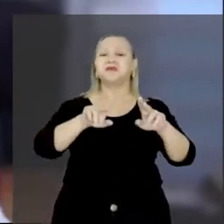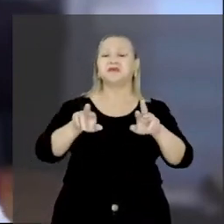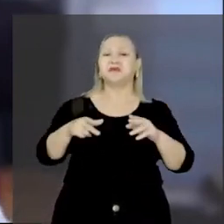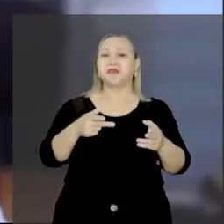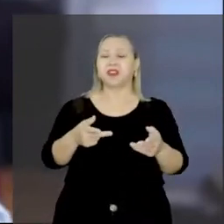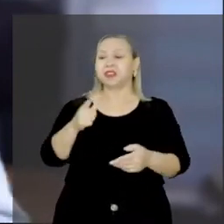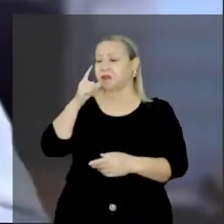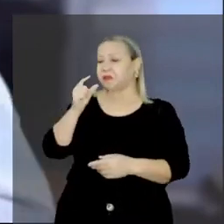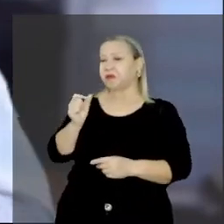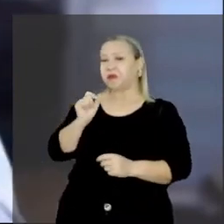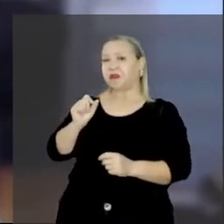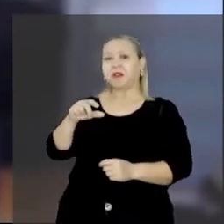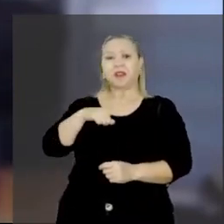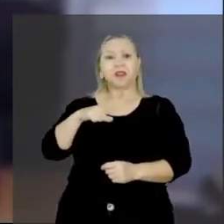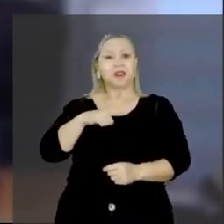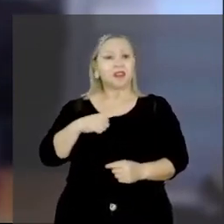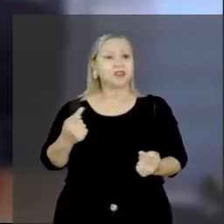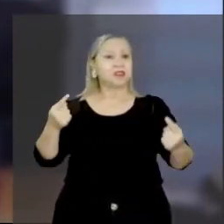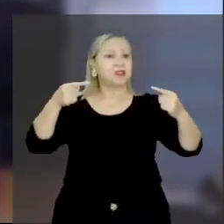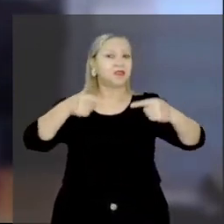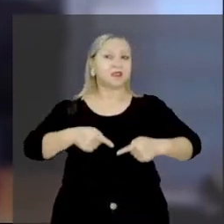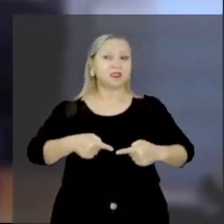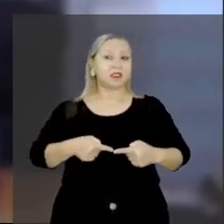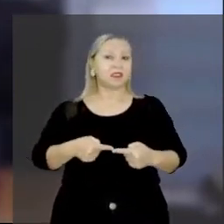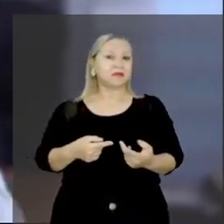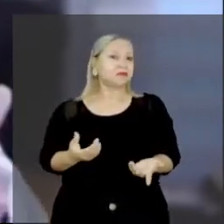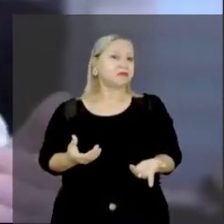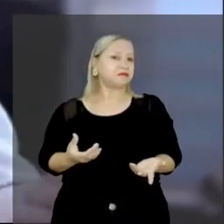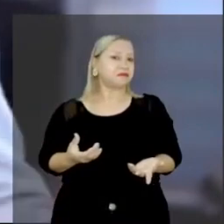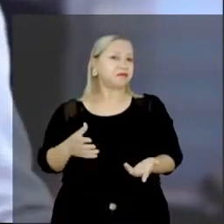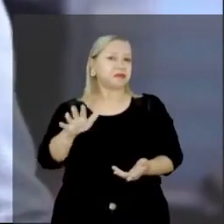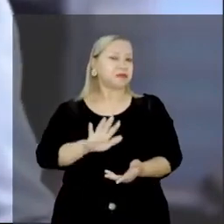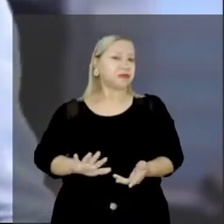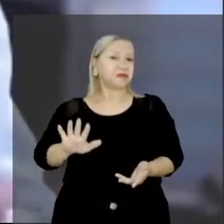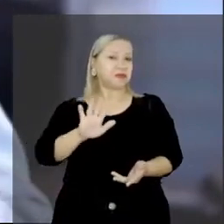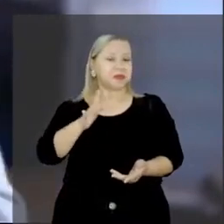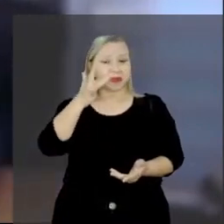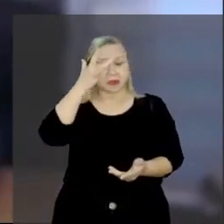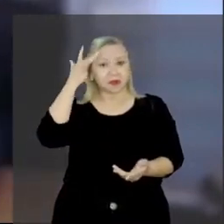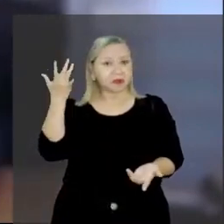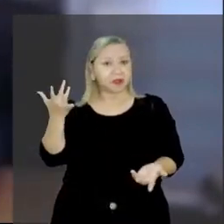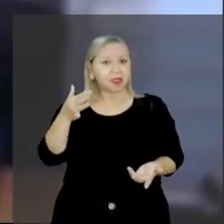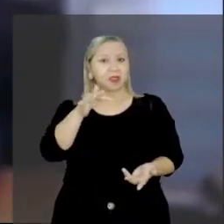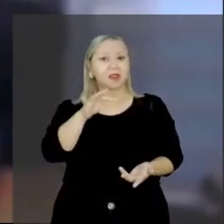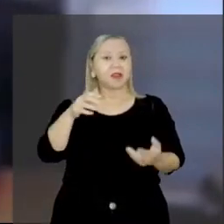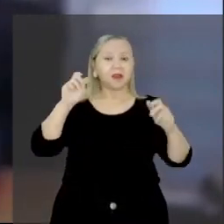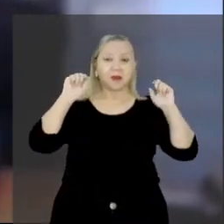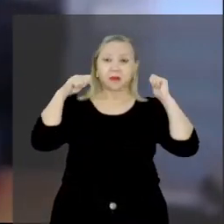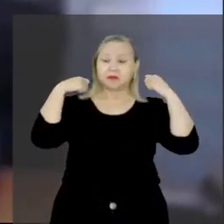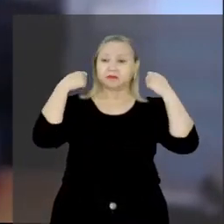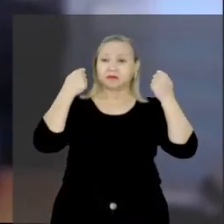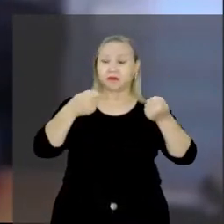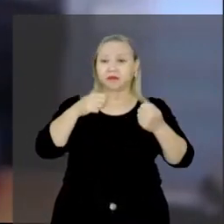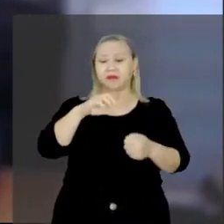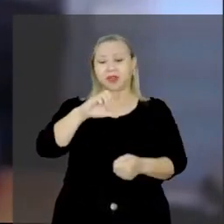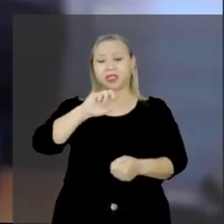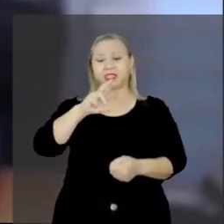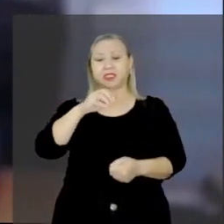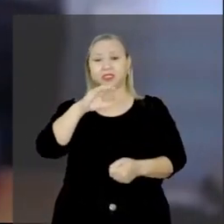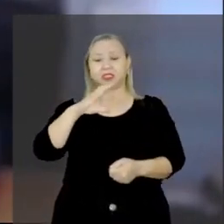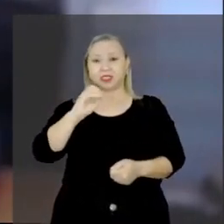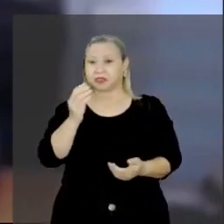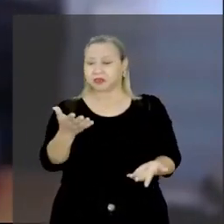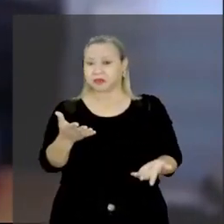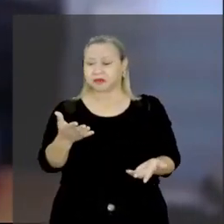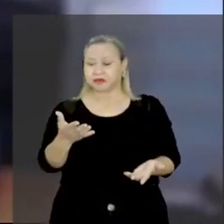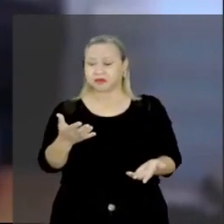que você está disputando, o que que está em causa, o que que você pode construir, o significado das alianças políticas que